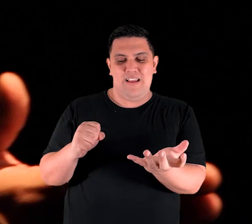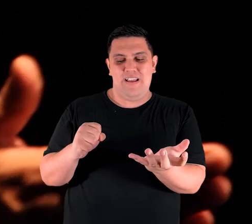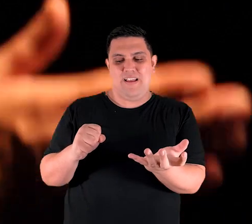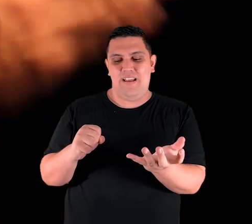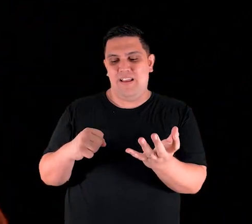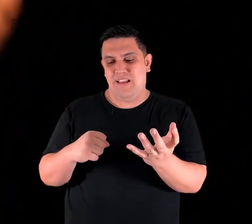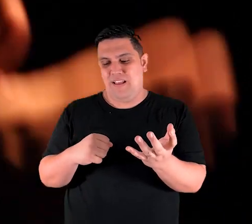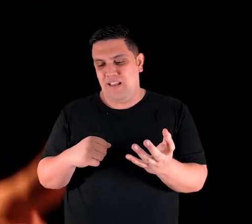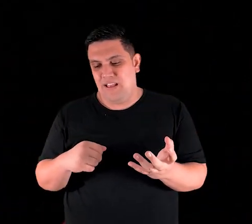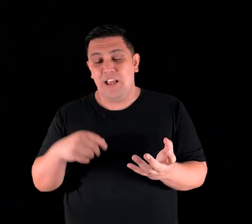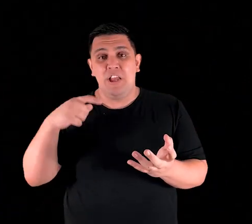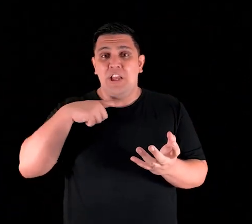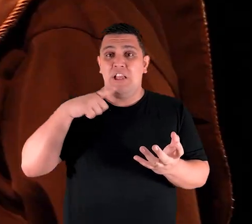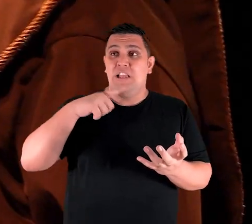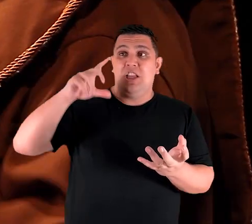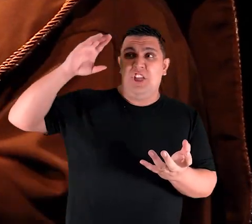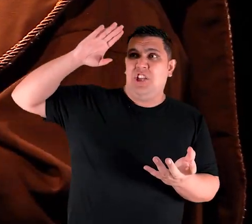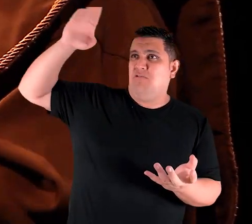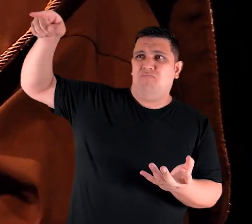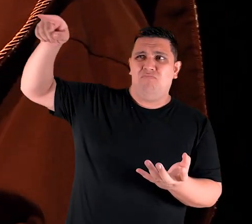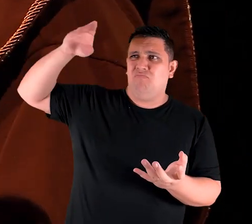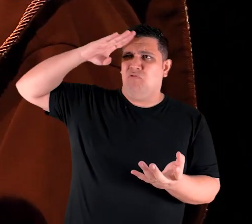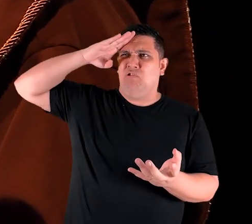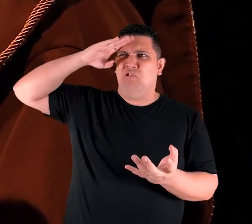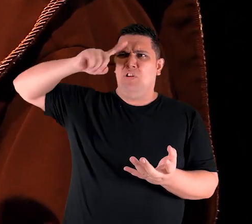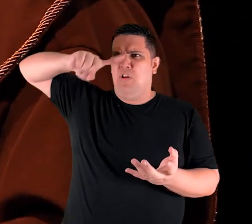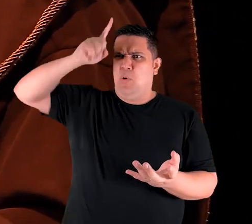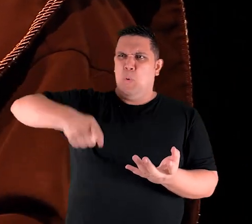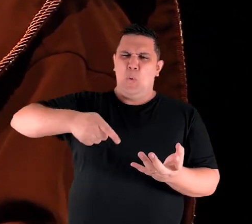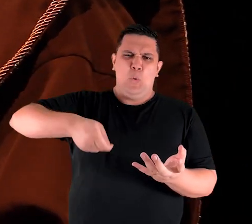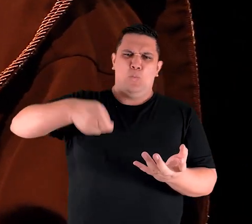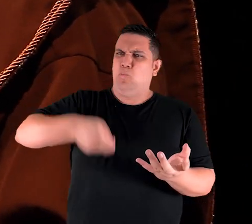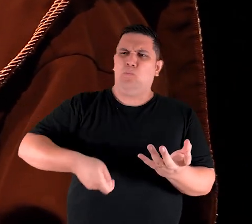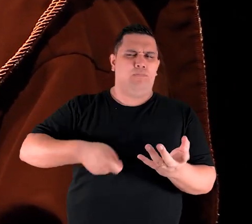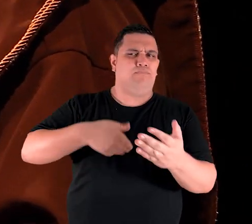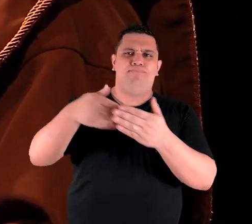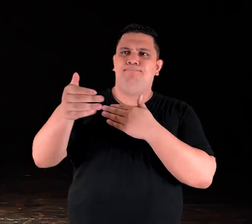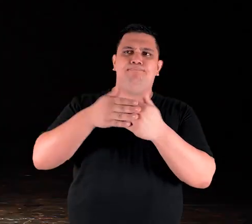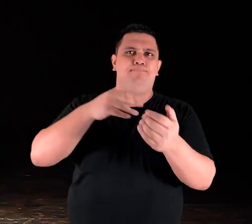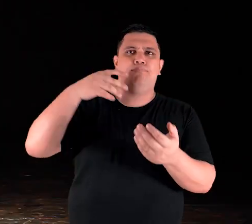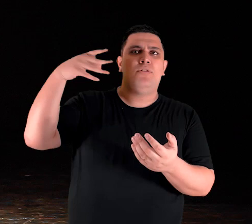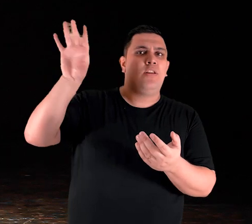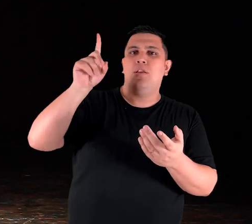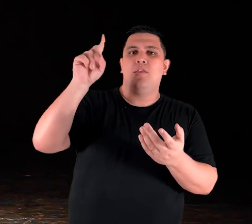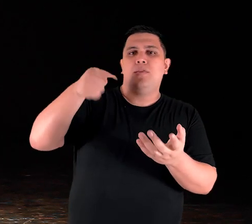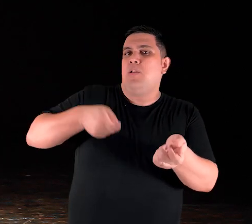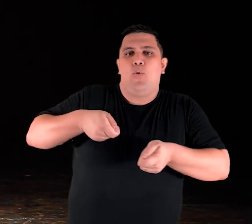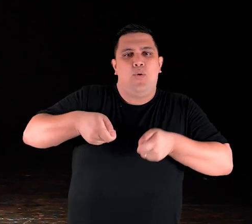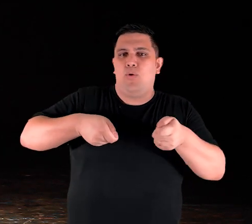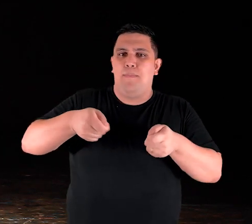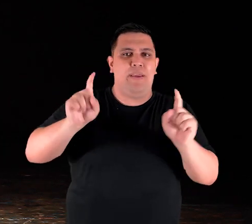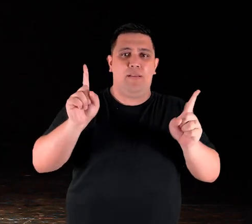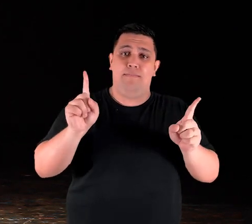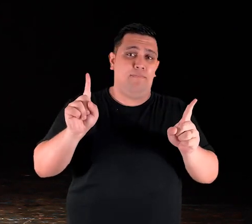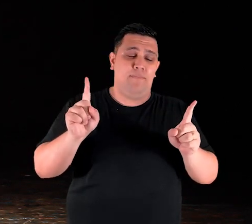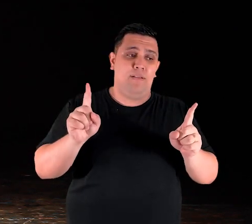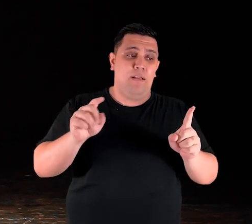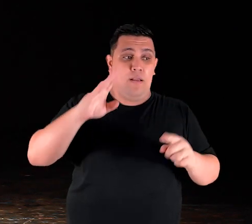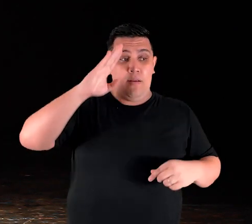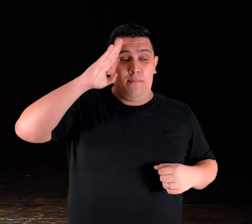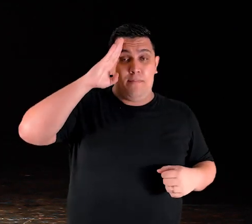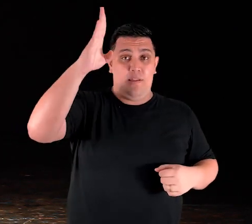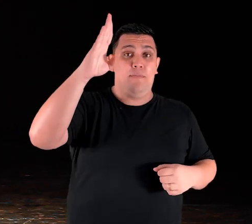poderes tiranos, totalitários, nos dominem, principalmente por